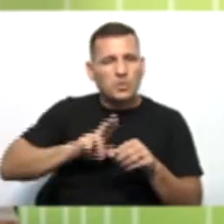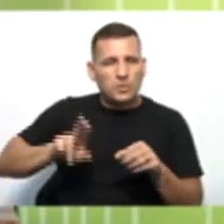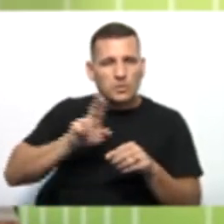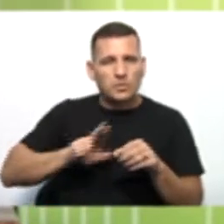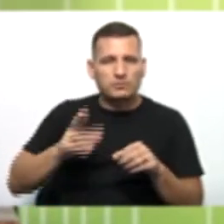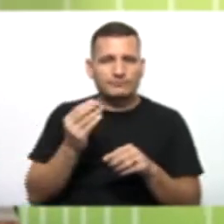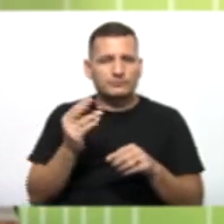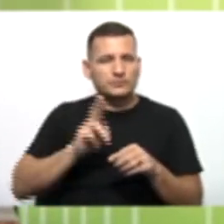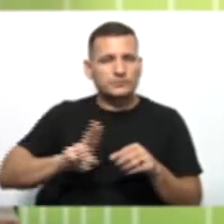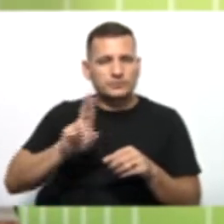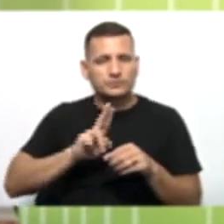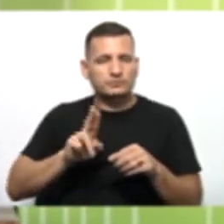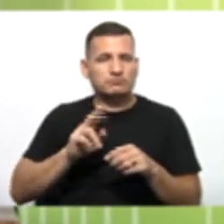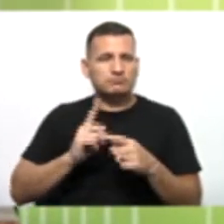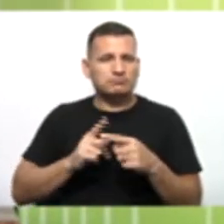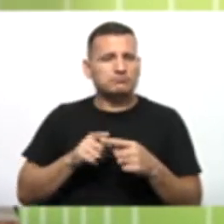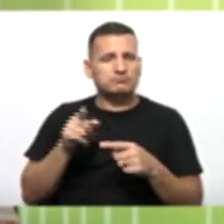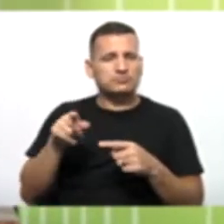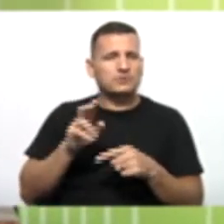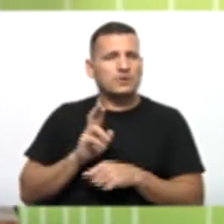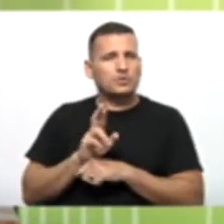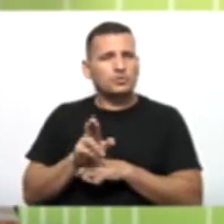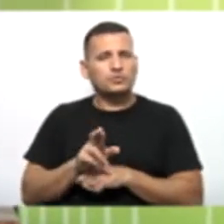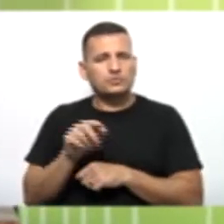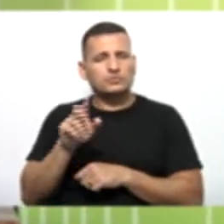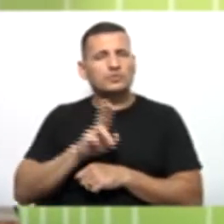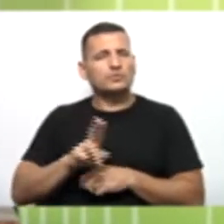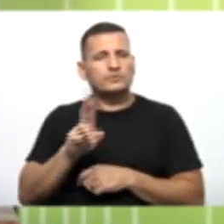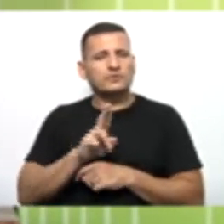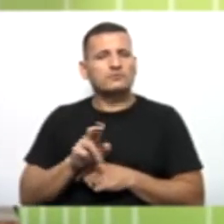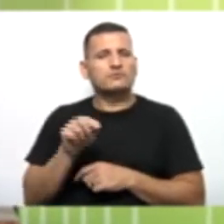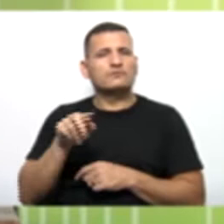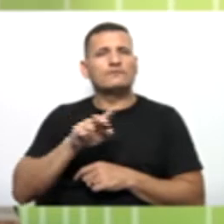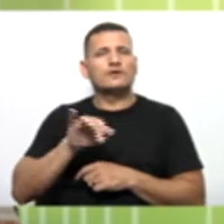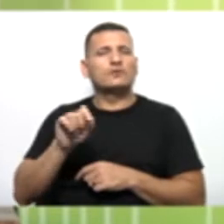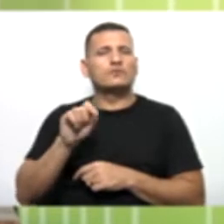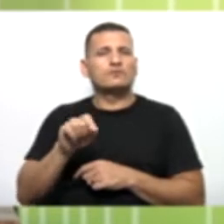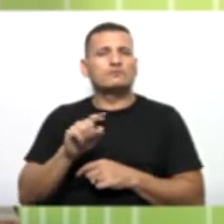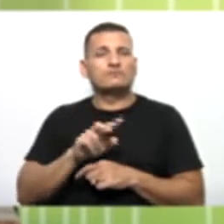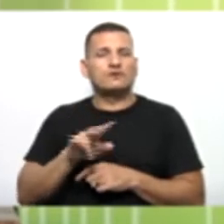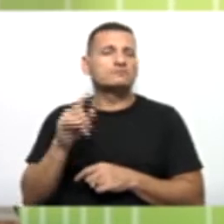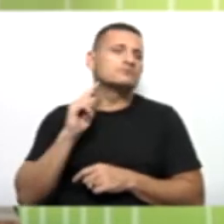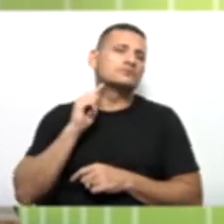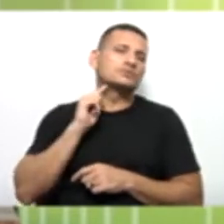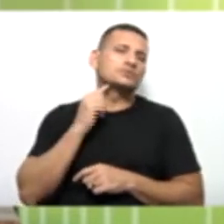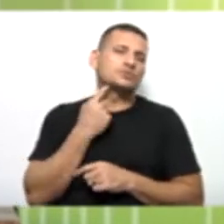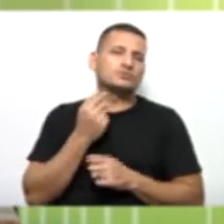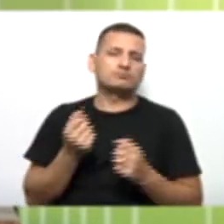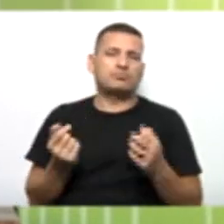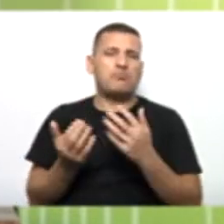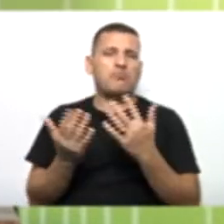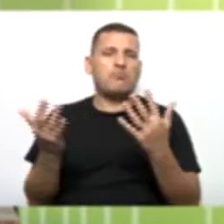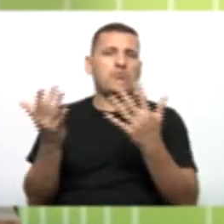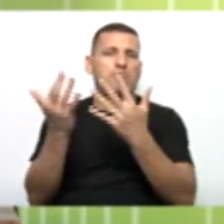esses recursos estão sendo utilizados, esses dejetos estão sendo lançados, vão causar poluição.